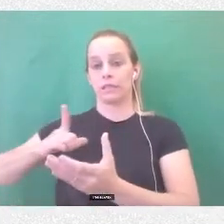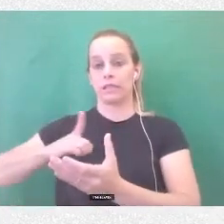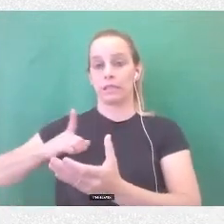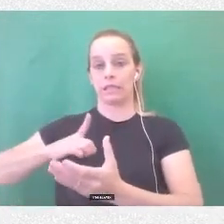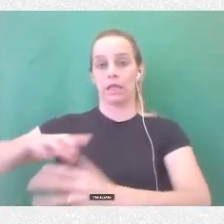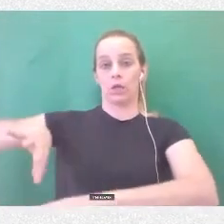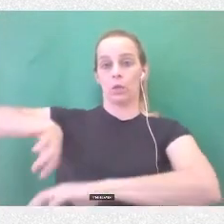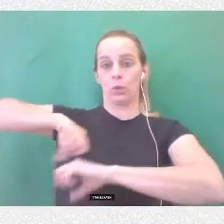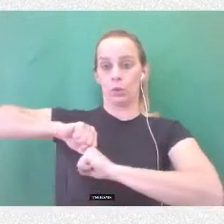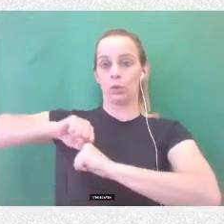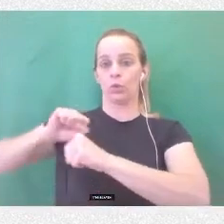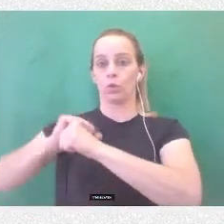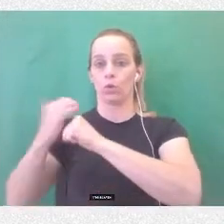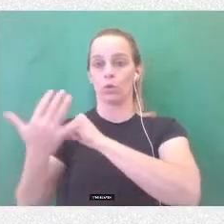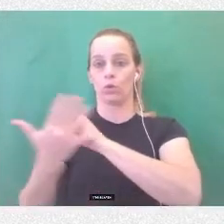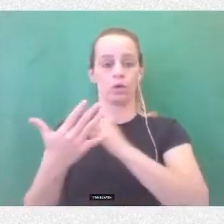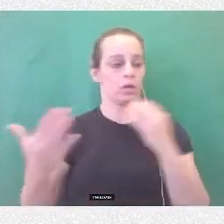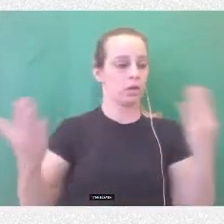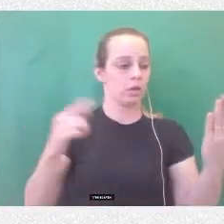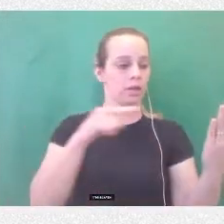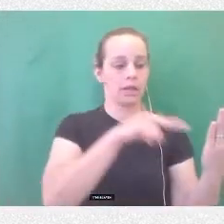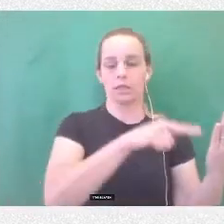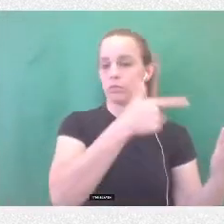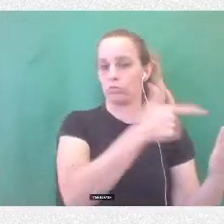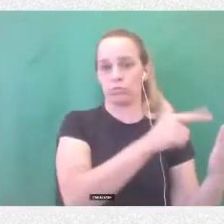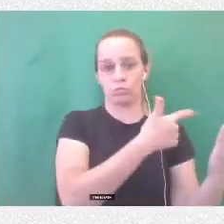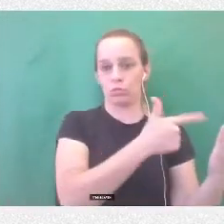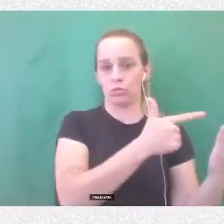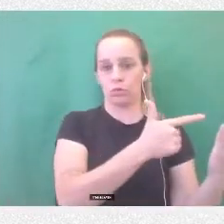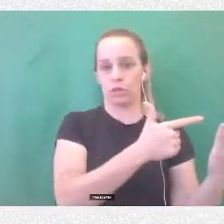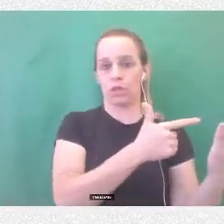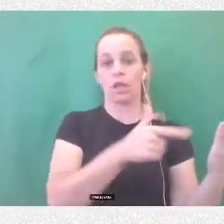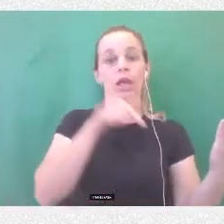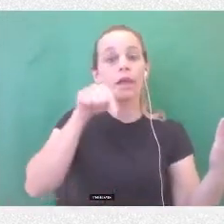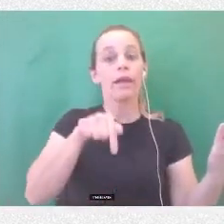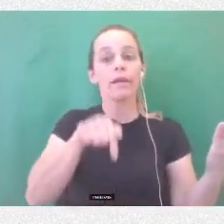pessoas, comparadas com aquelas pessoas que não tiveram COVID, para essa questão primária,